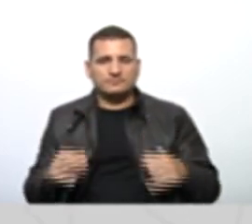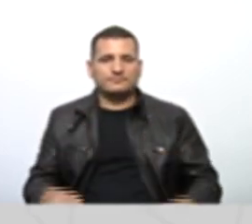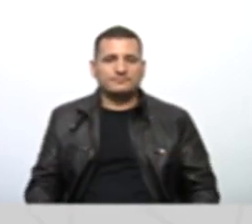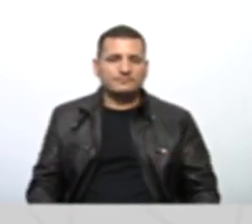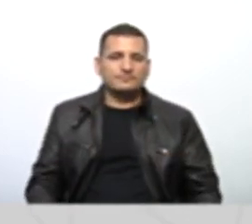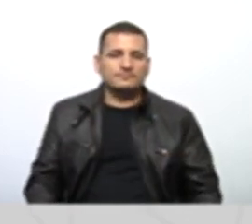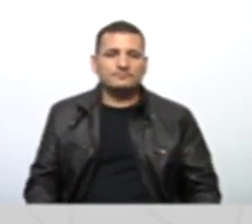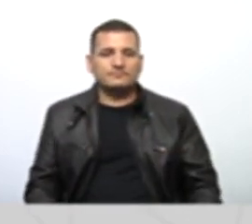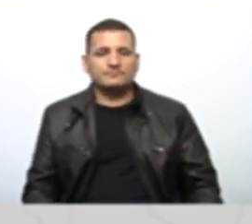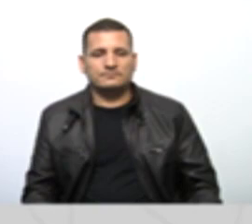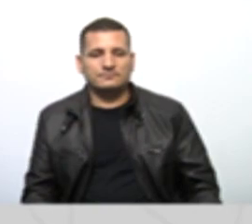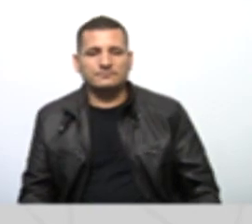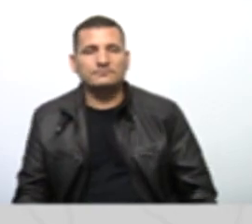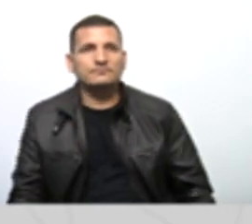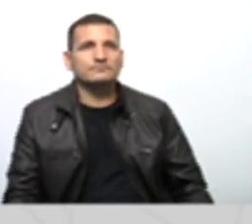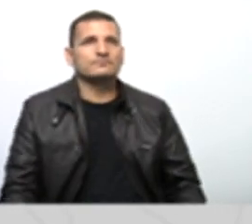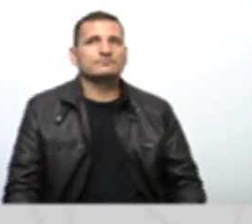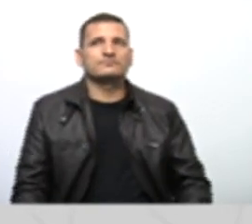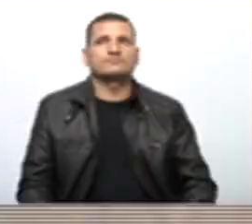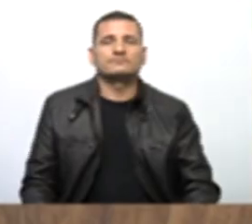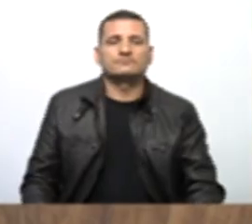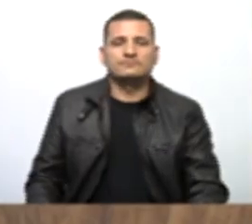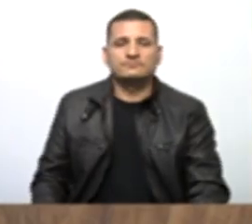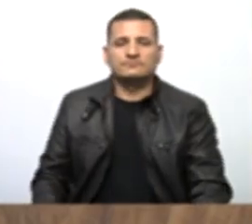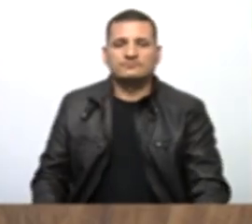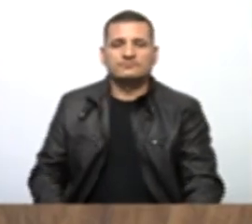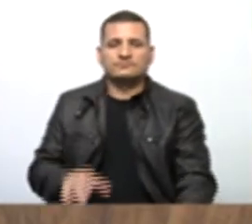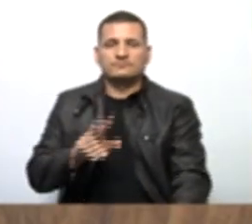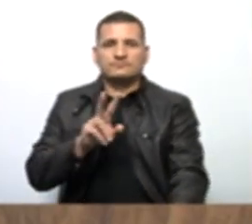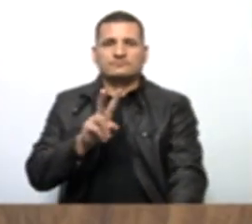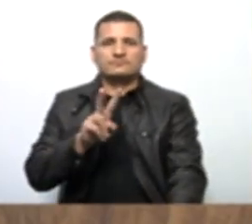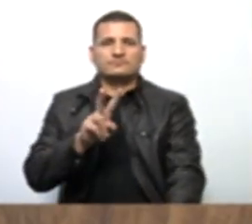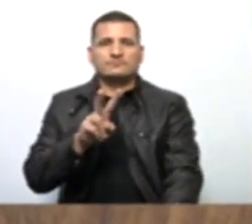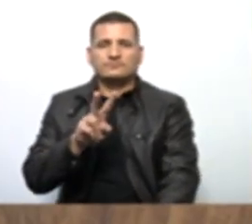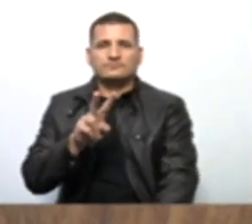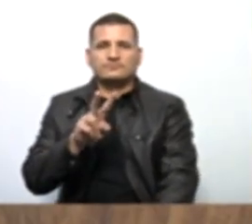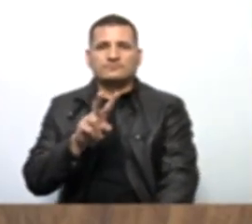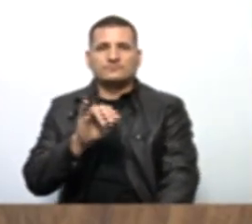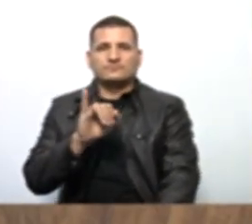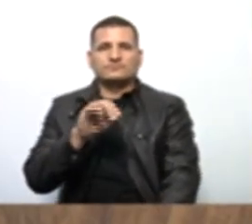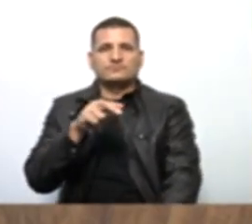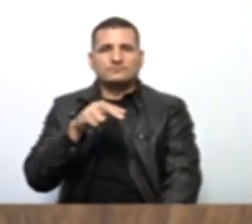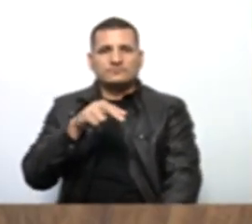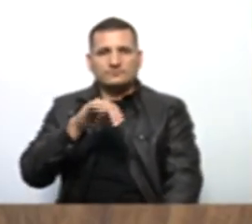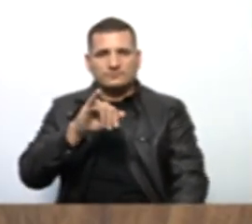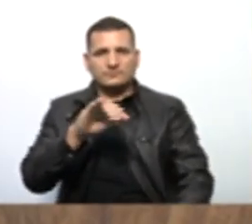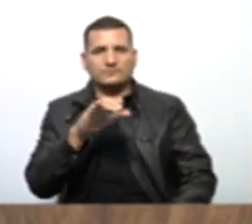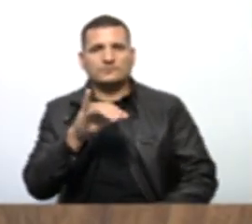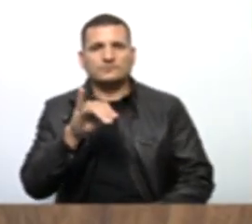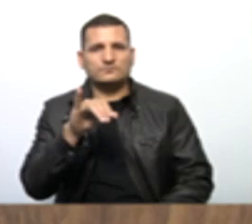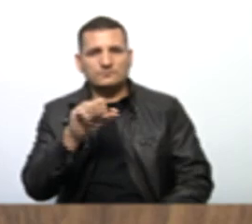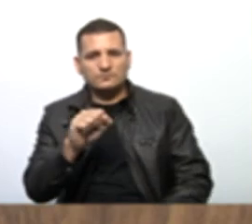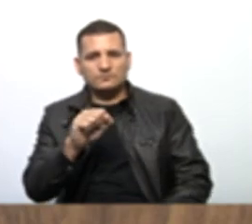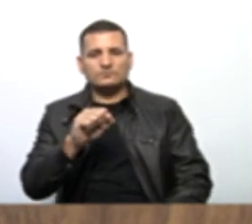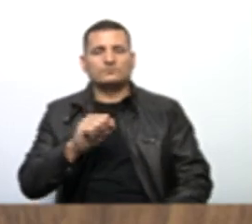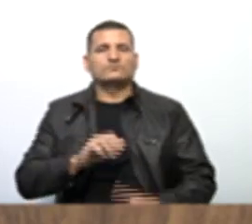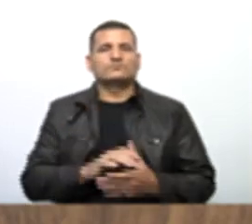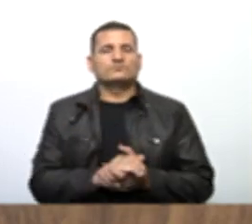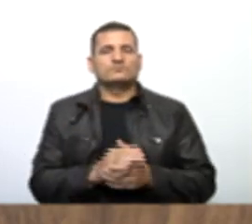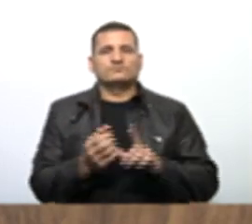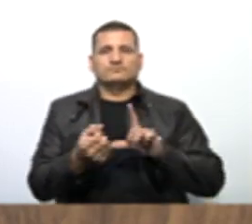norte marcus vinícius martins o início vem participando de todas as nossas aulas aliás todo mundo que está aqui